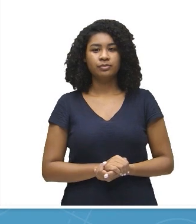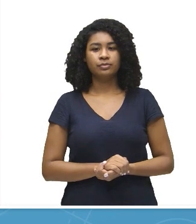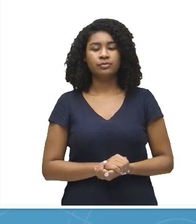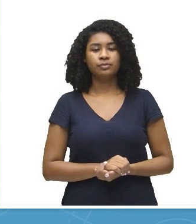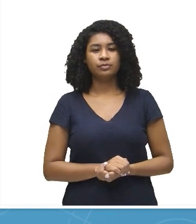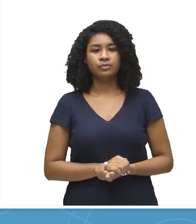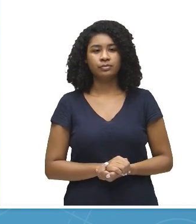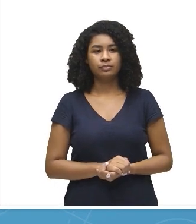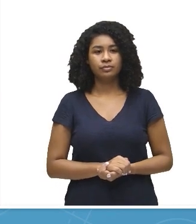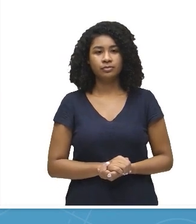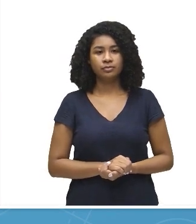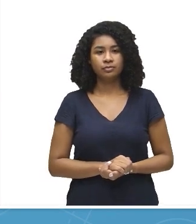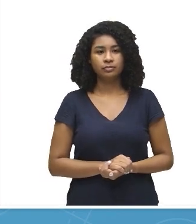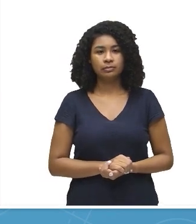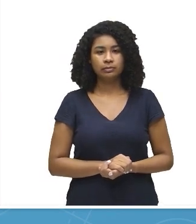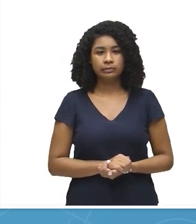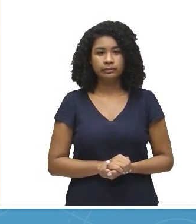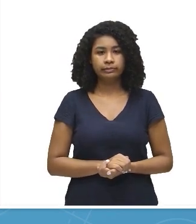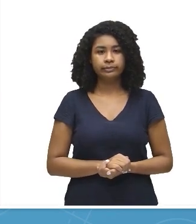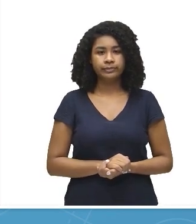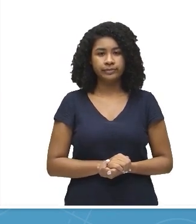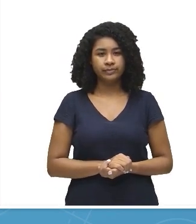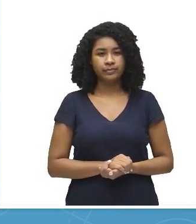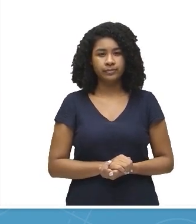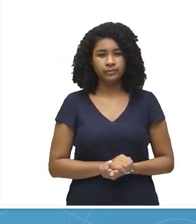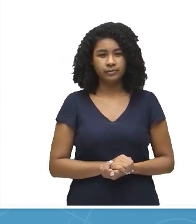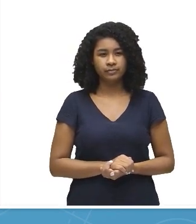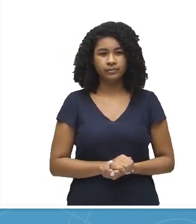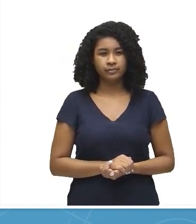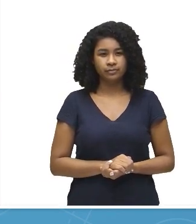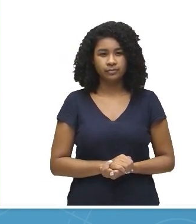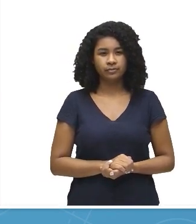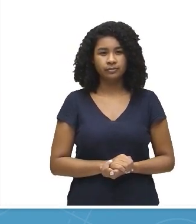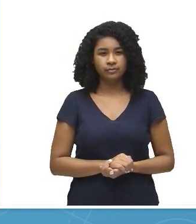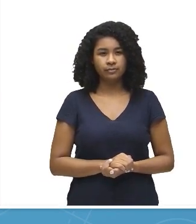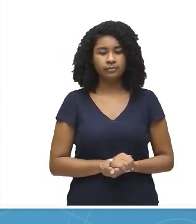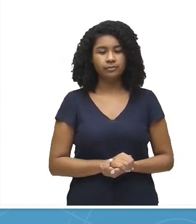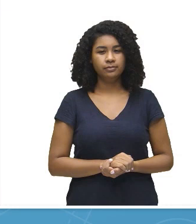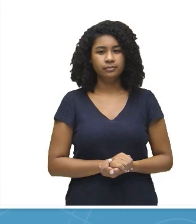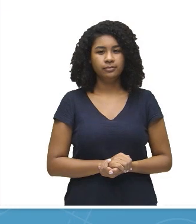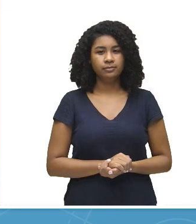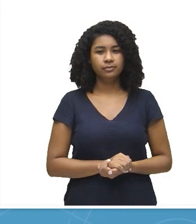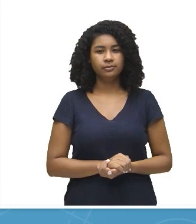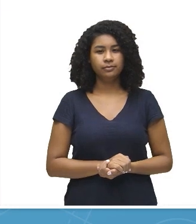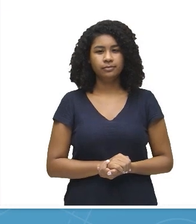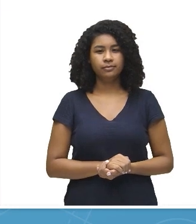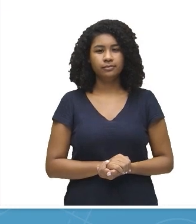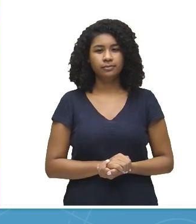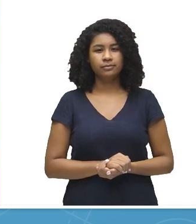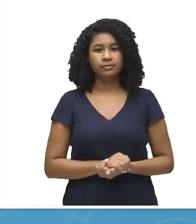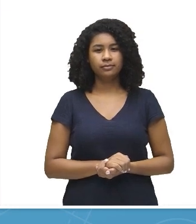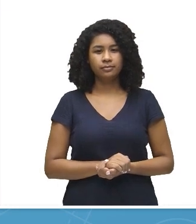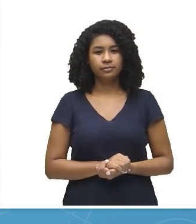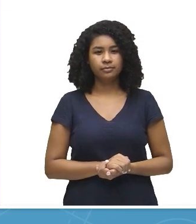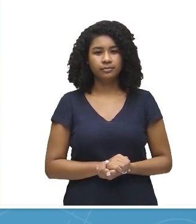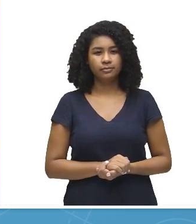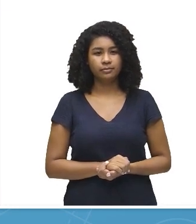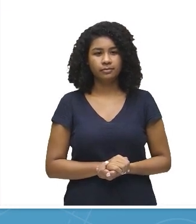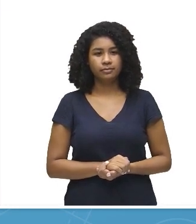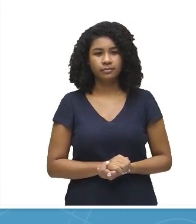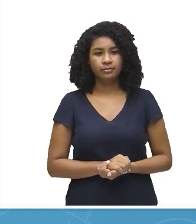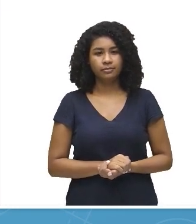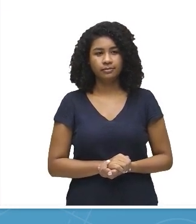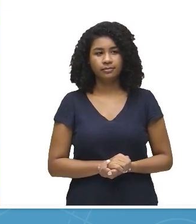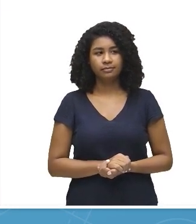para o centro urbano, né? Então, a população ela vai aumentar no centro urbano, né? Na área urbana ou na